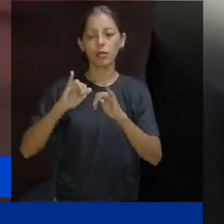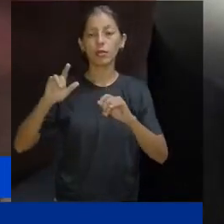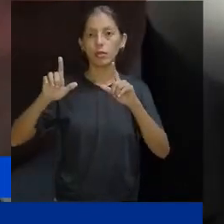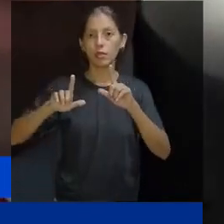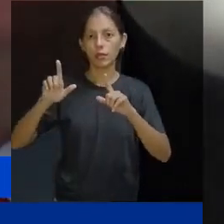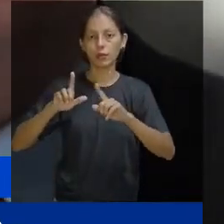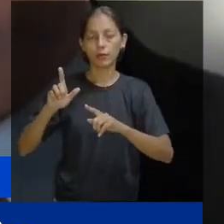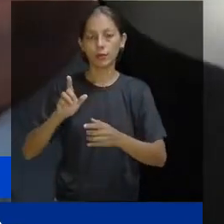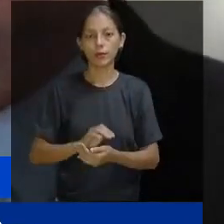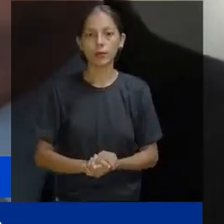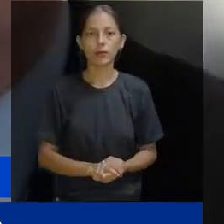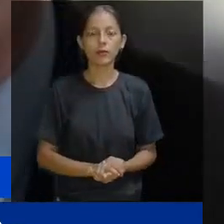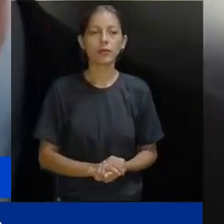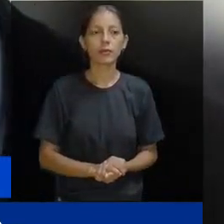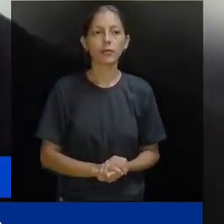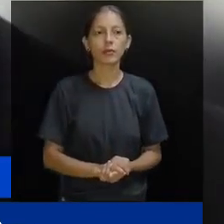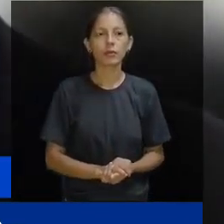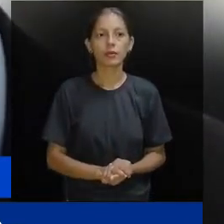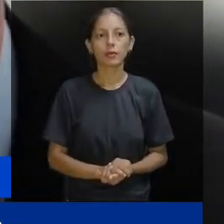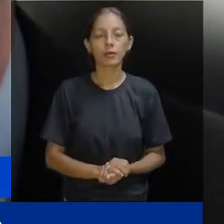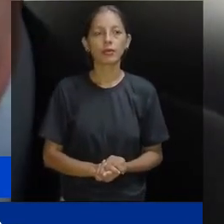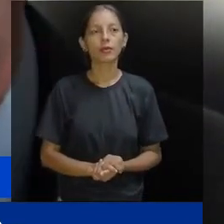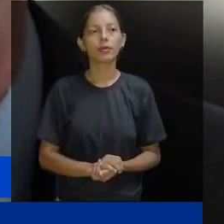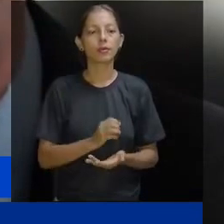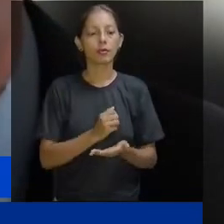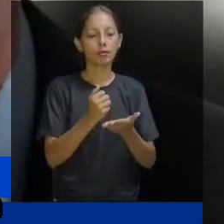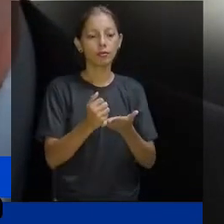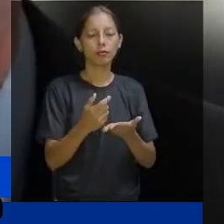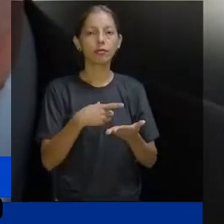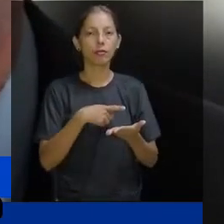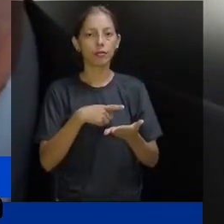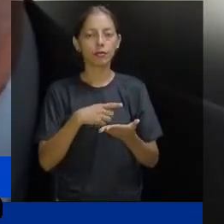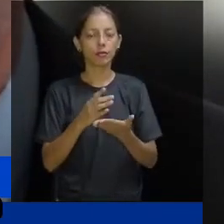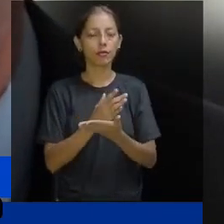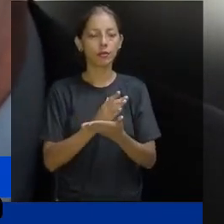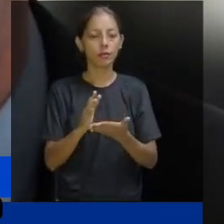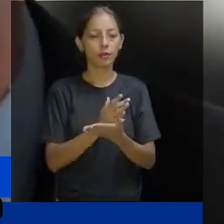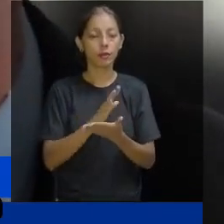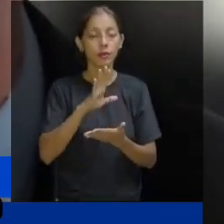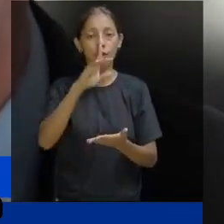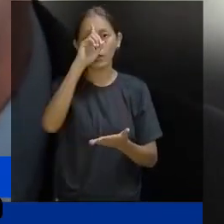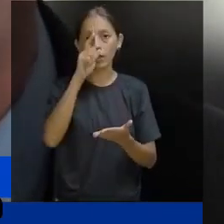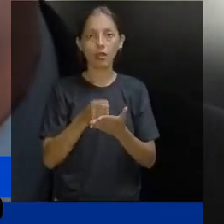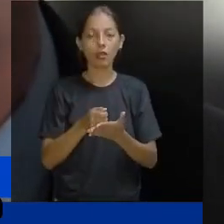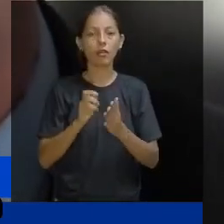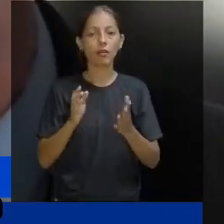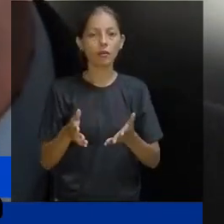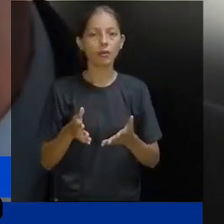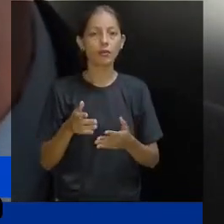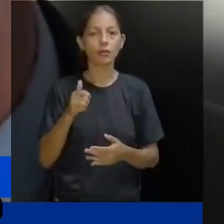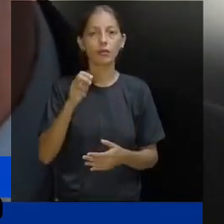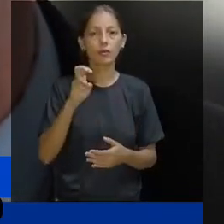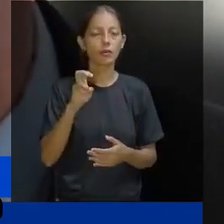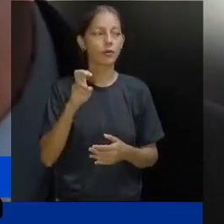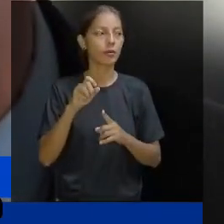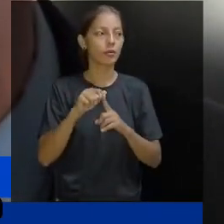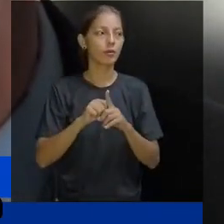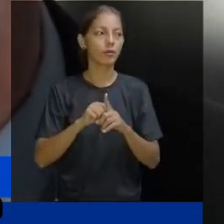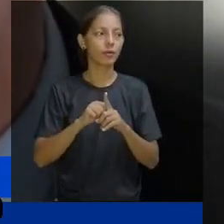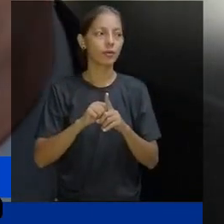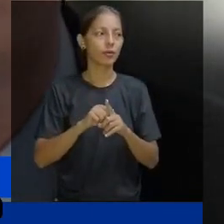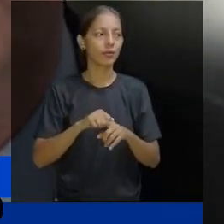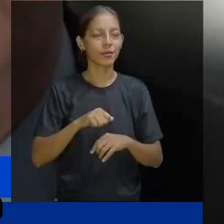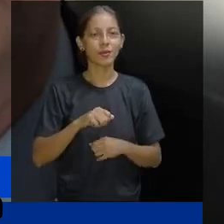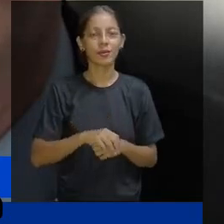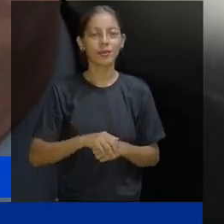fecha aspas. Foram juntados procurações e outros documentos. Por meio de decisão proferida em 15/10/2023, foi homologado o